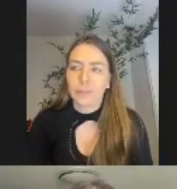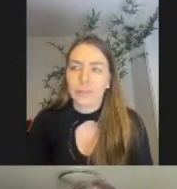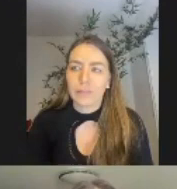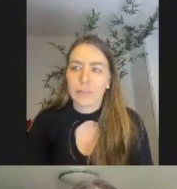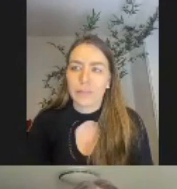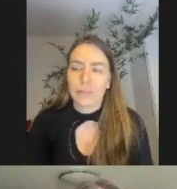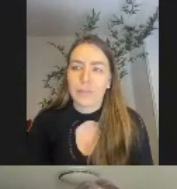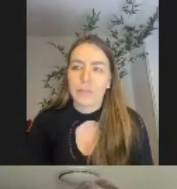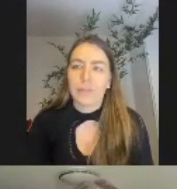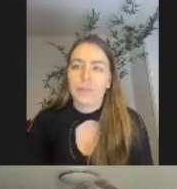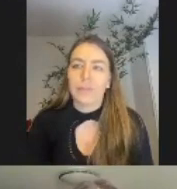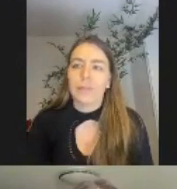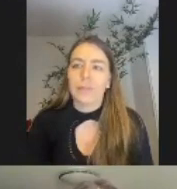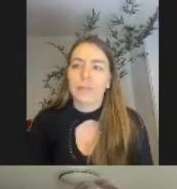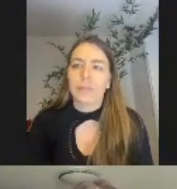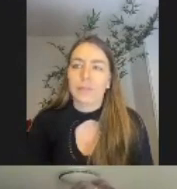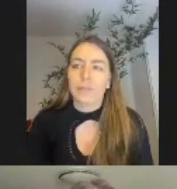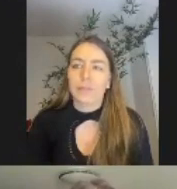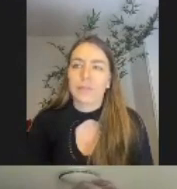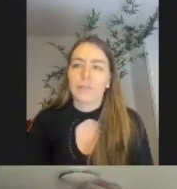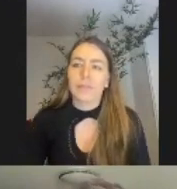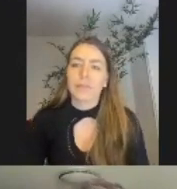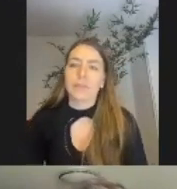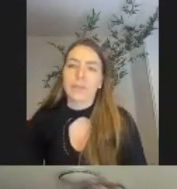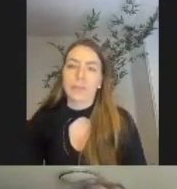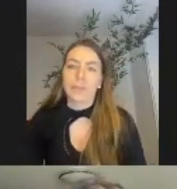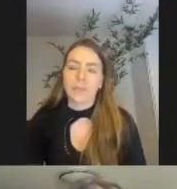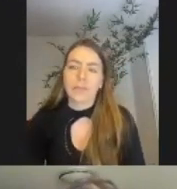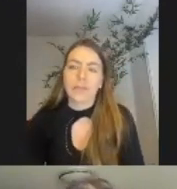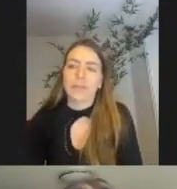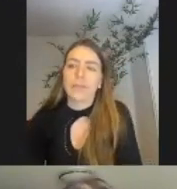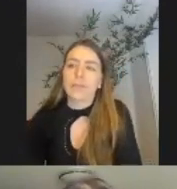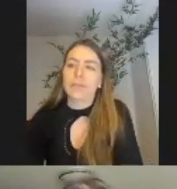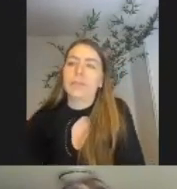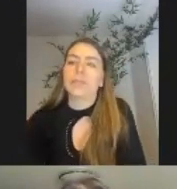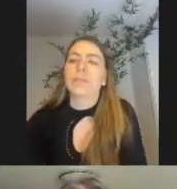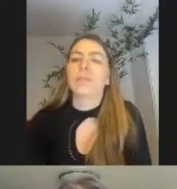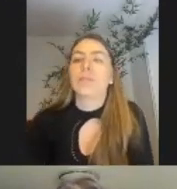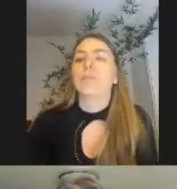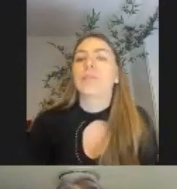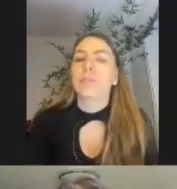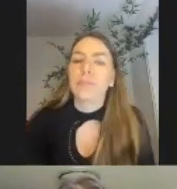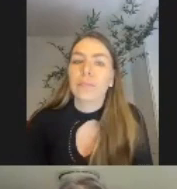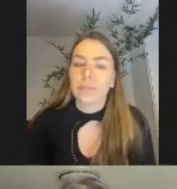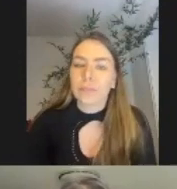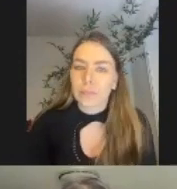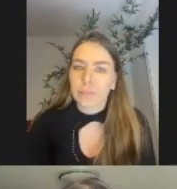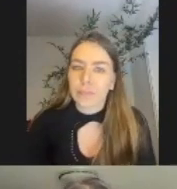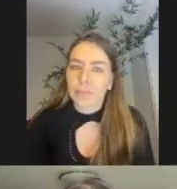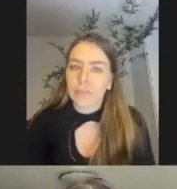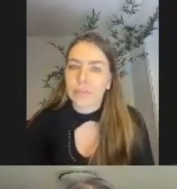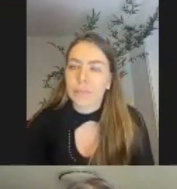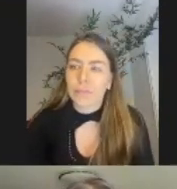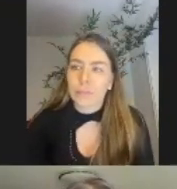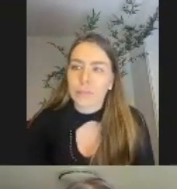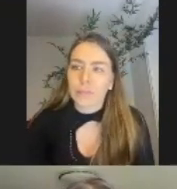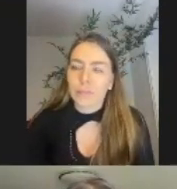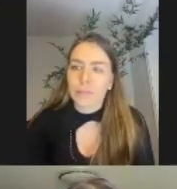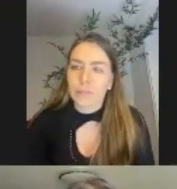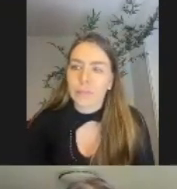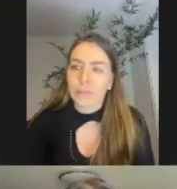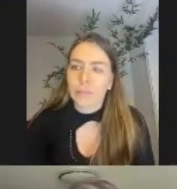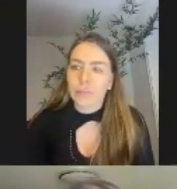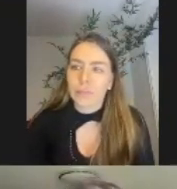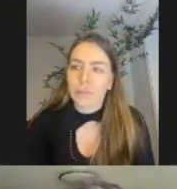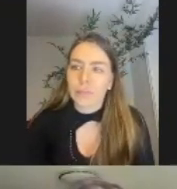tá? Agora, o prato pronto individual é para um público, por exemplo, que está, assim, aumentando